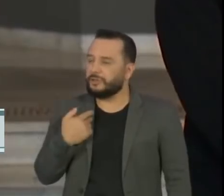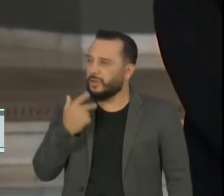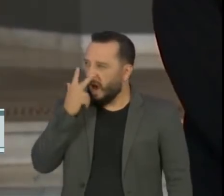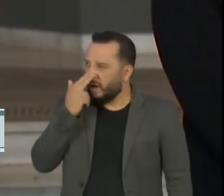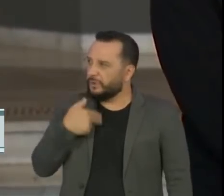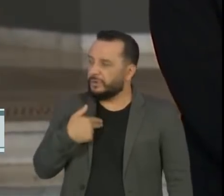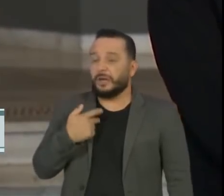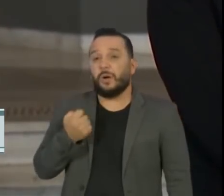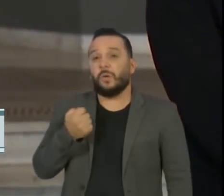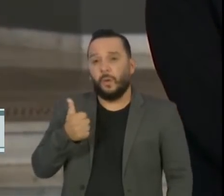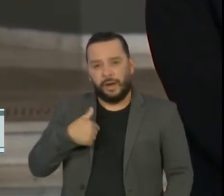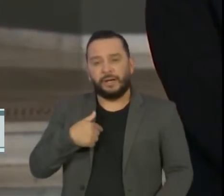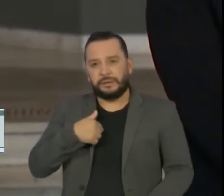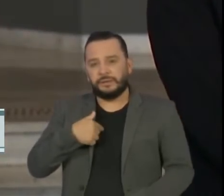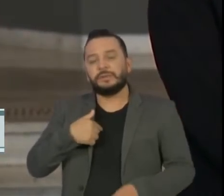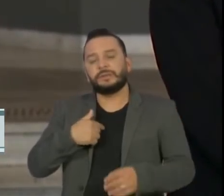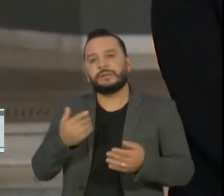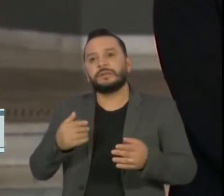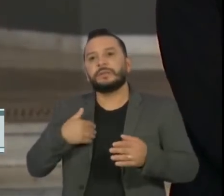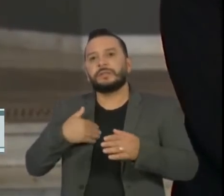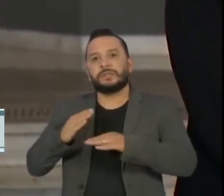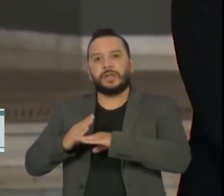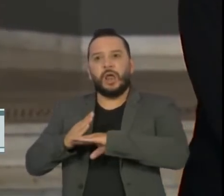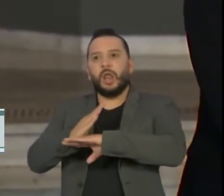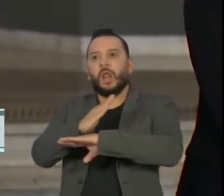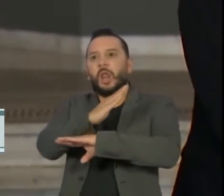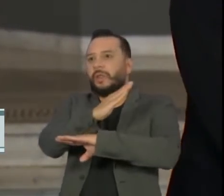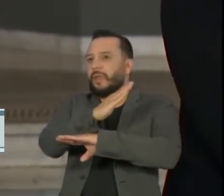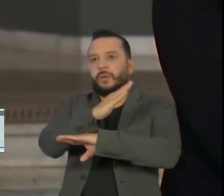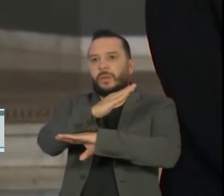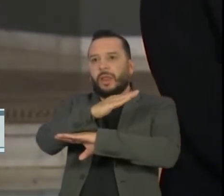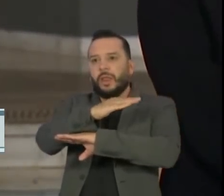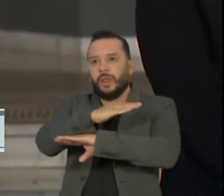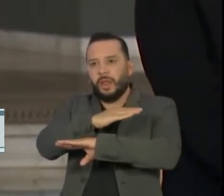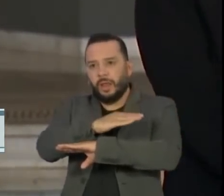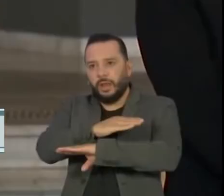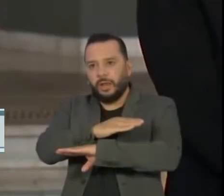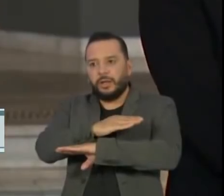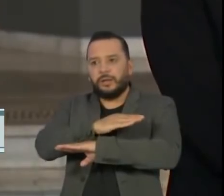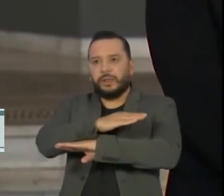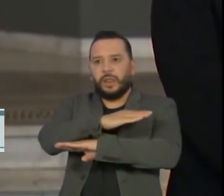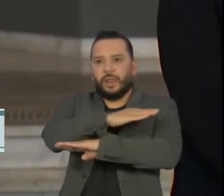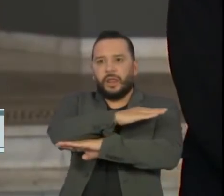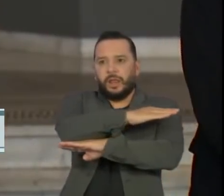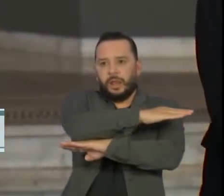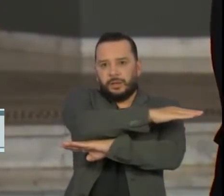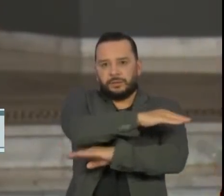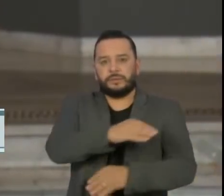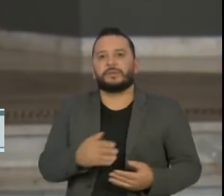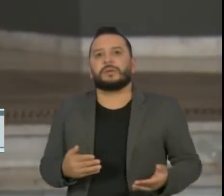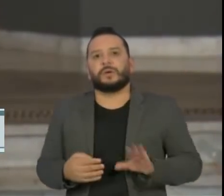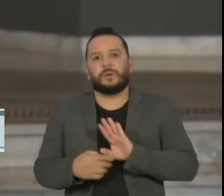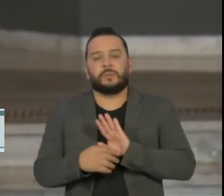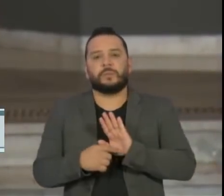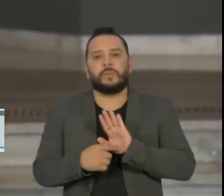chegando numa estabilização e esperemos que ele comece a cair. E o seguinte, por favor.